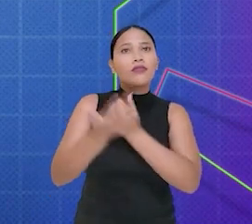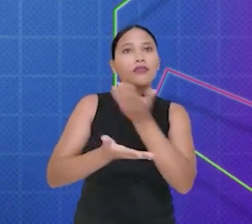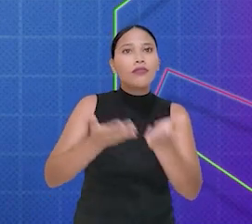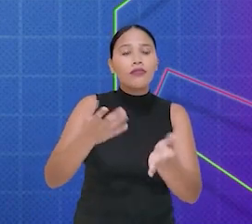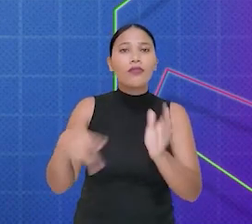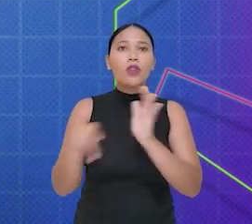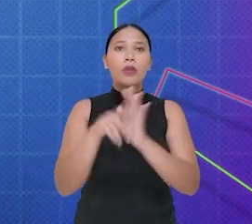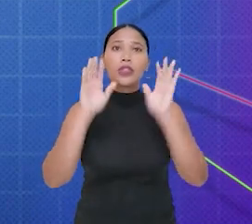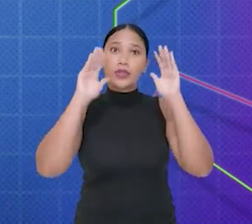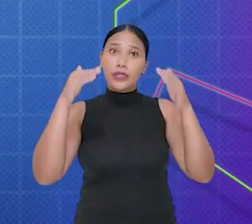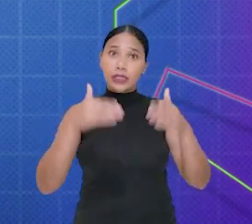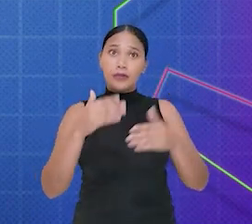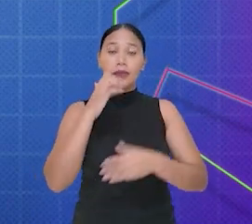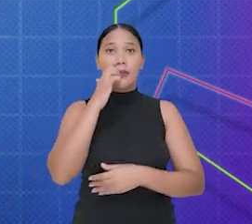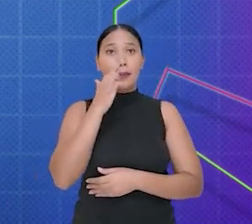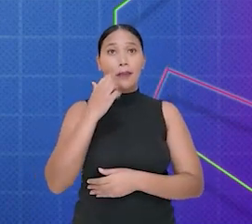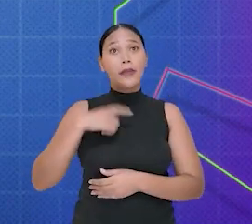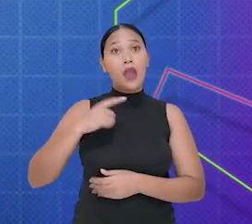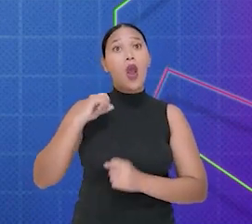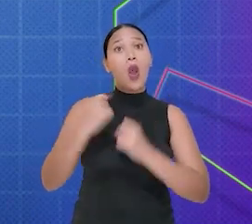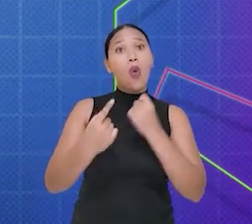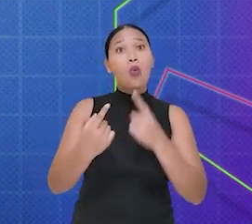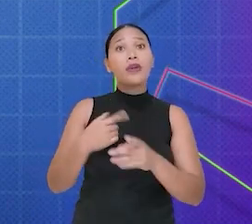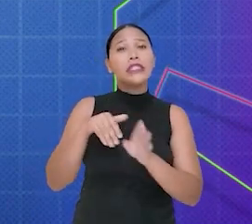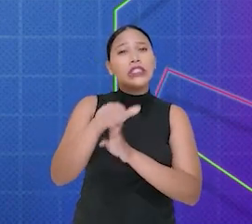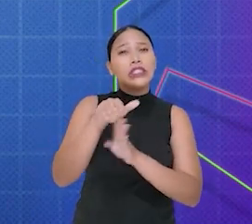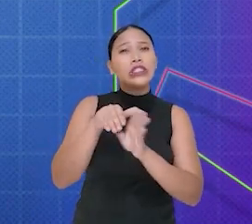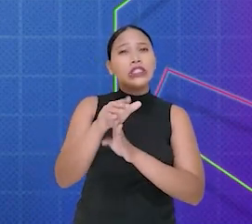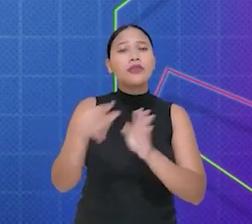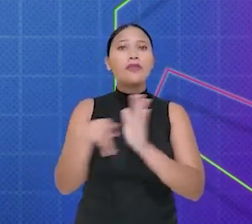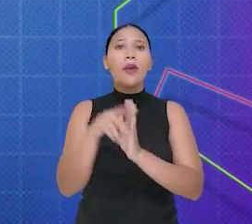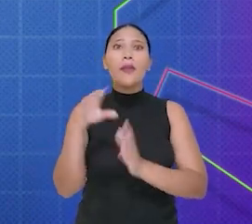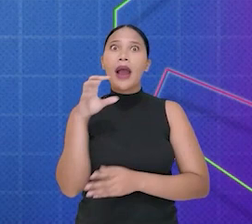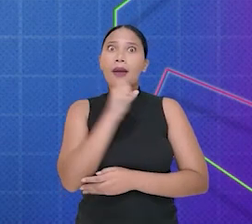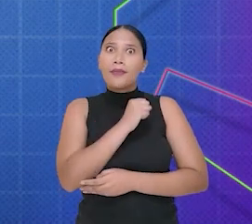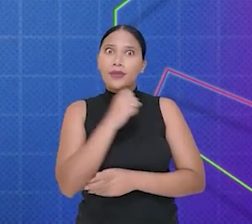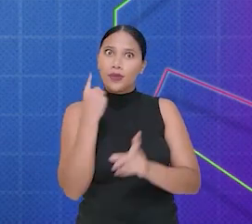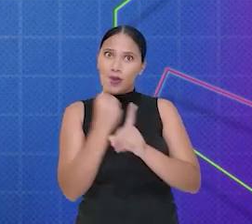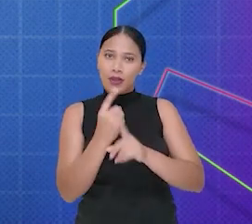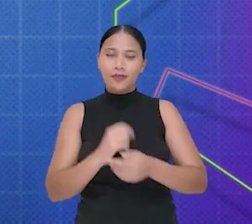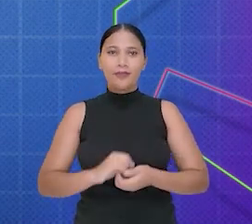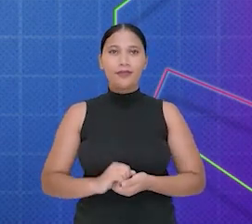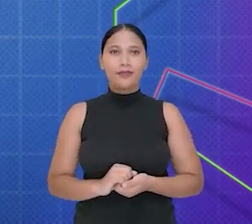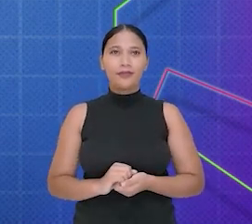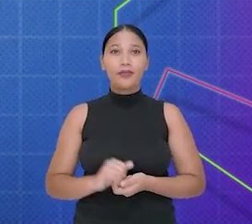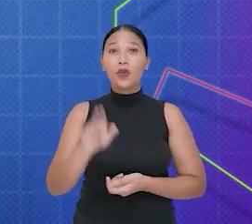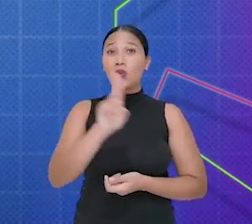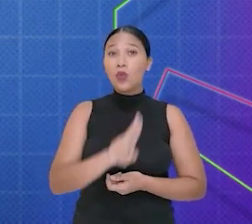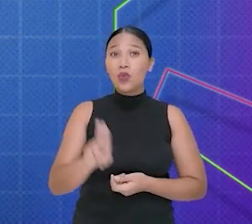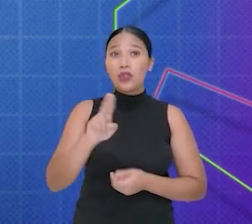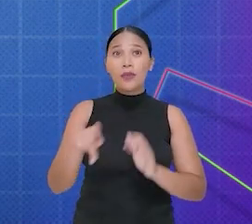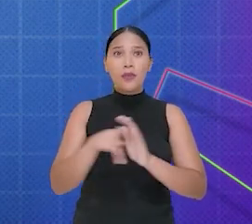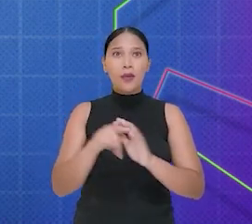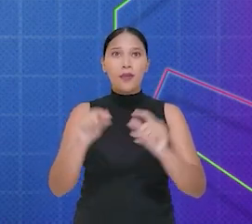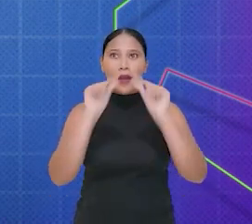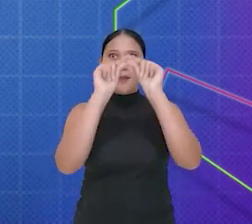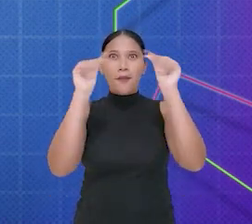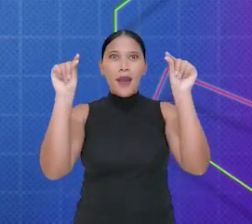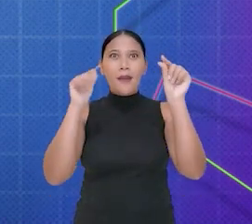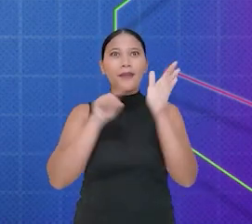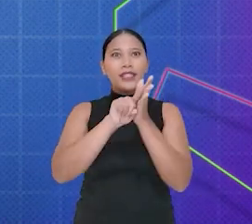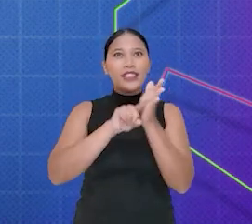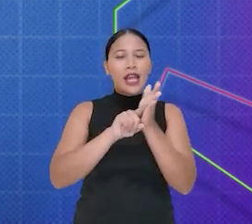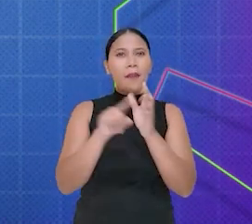para facilitar a busca por arquivos bem específicos. Aqui estão algumas dicas para encontrar arquivos rapidamente em seu computador. Use a barra